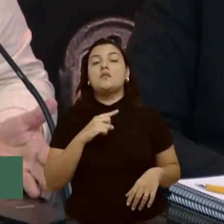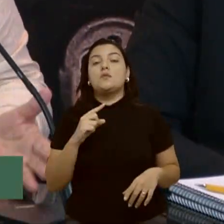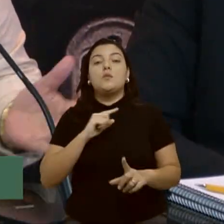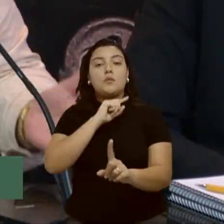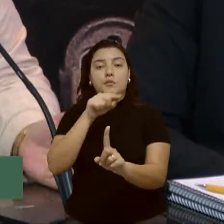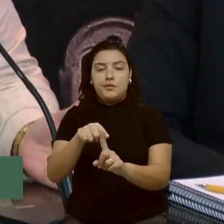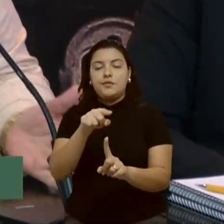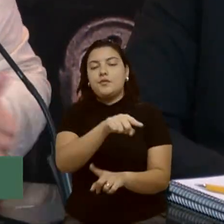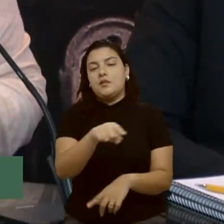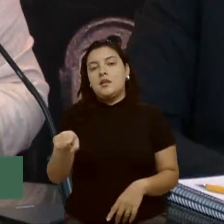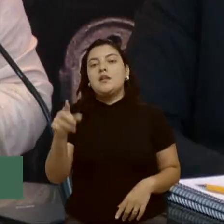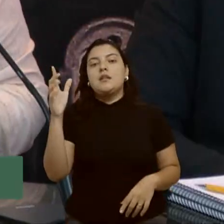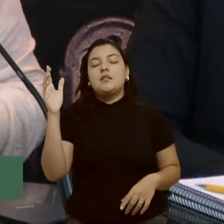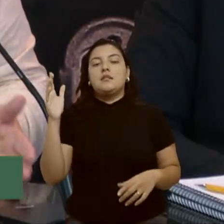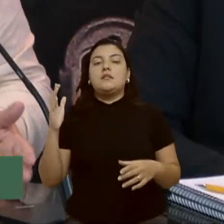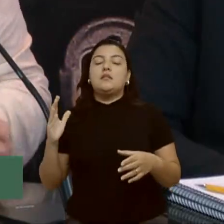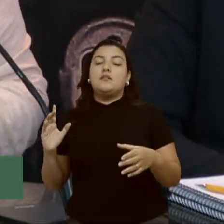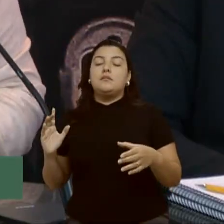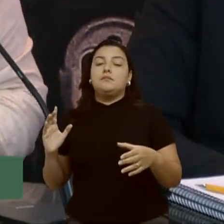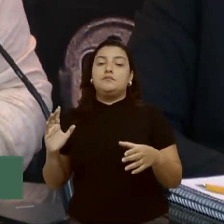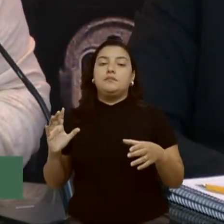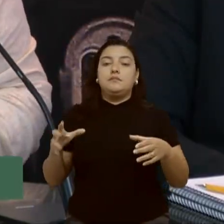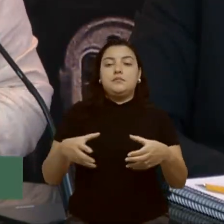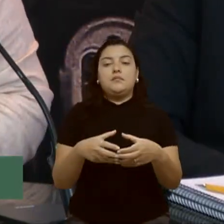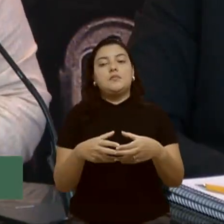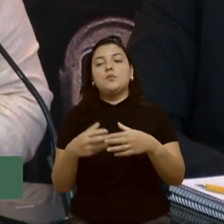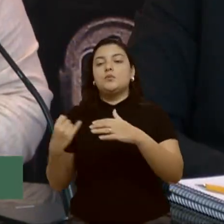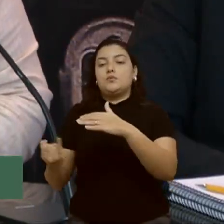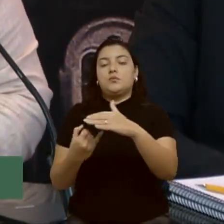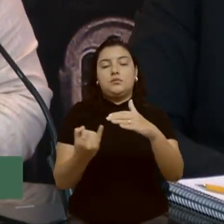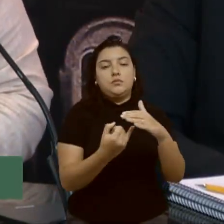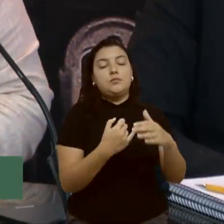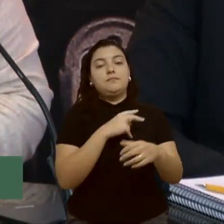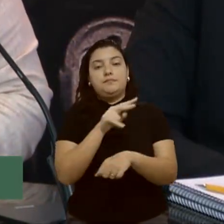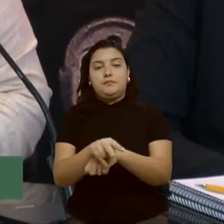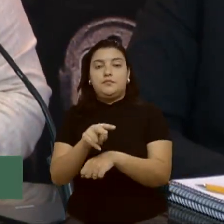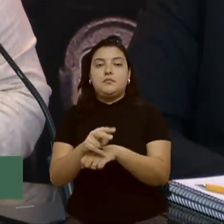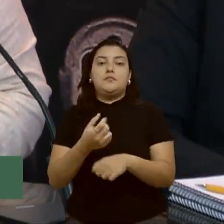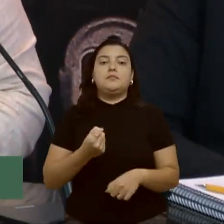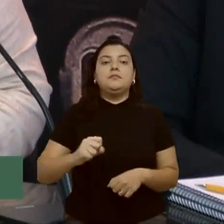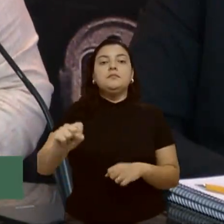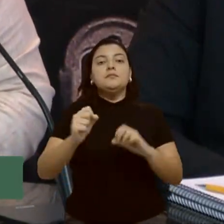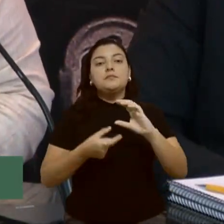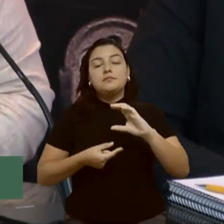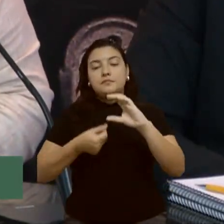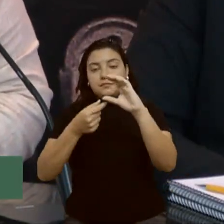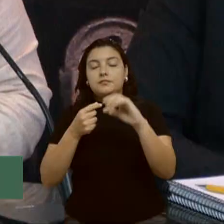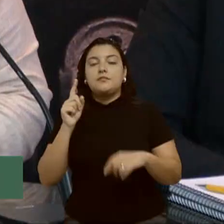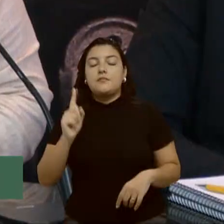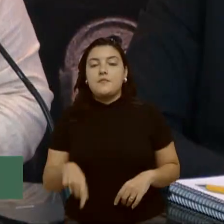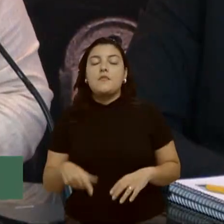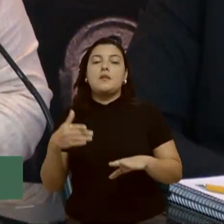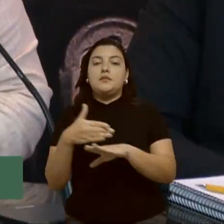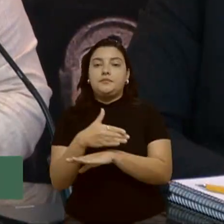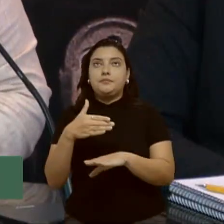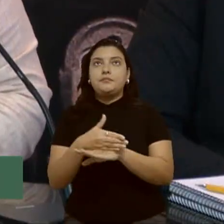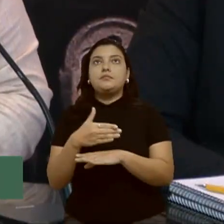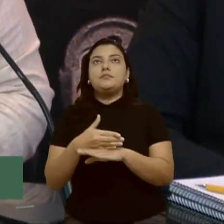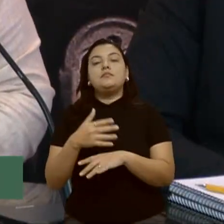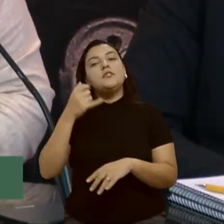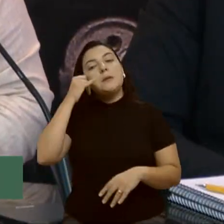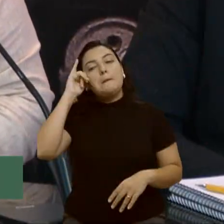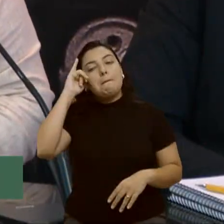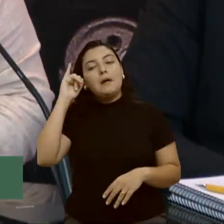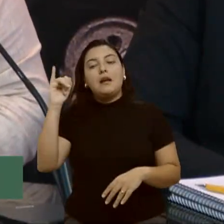missão, todos nós que fazemos parte aqui dos órgãos, né, de proteção e defesa do consumidor, é atuar